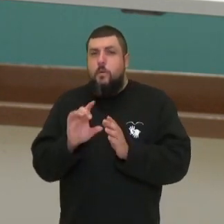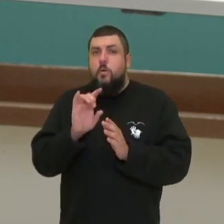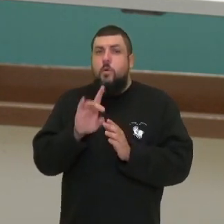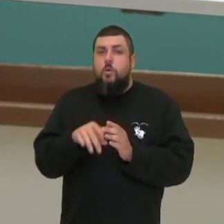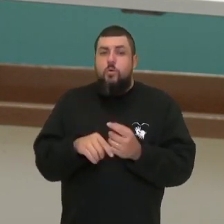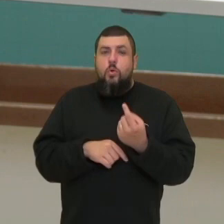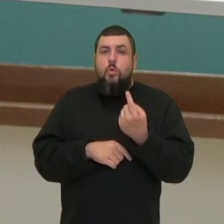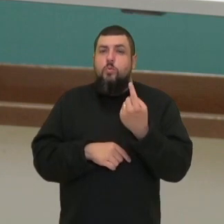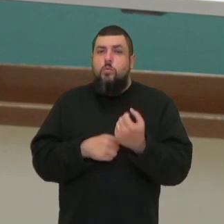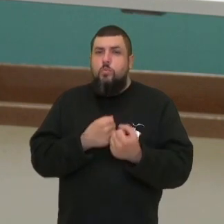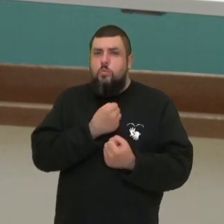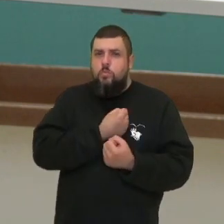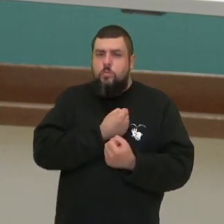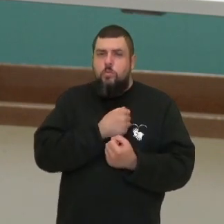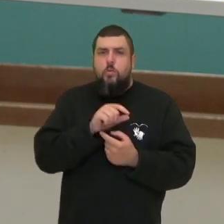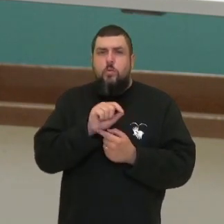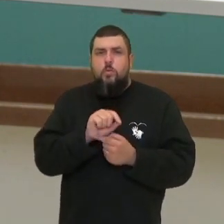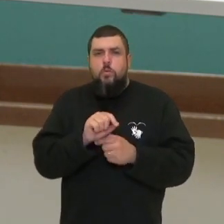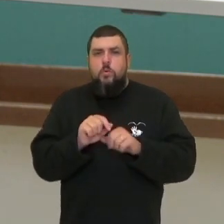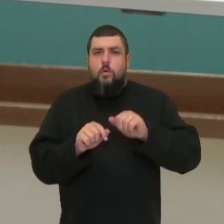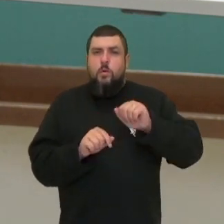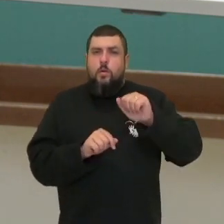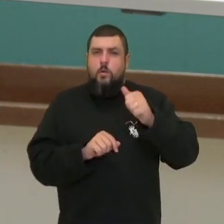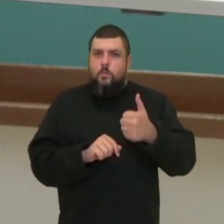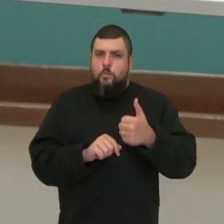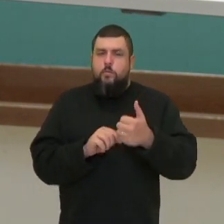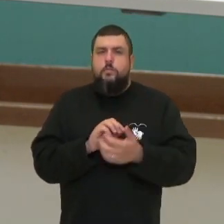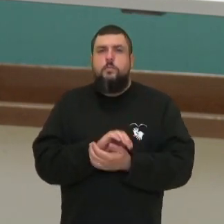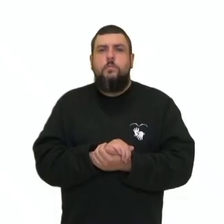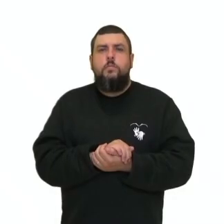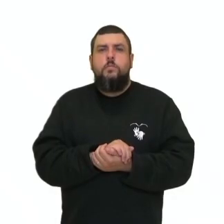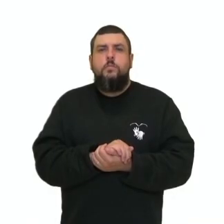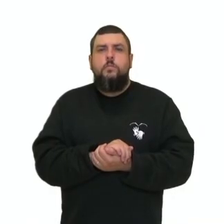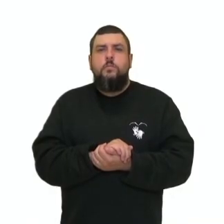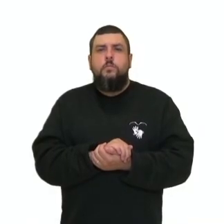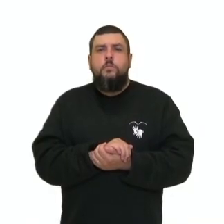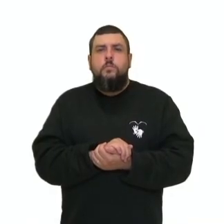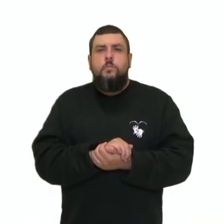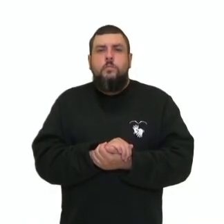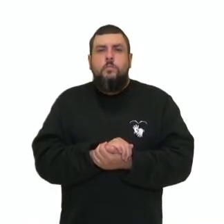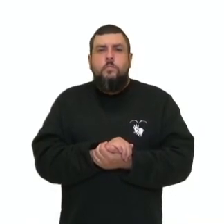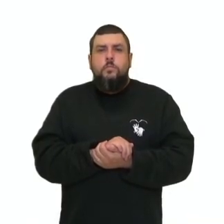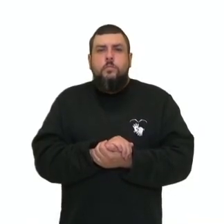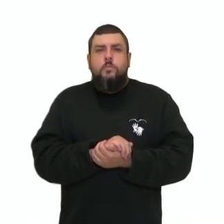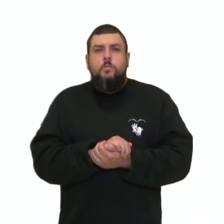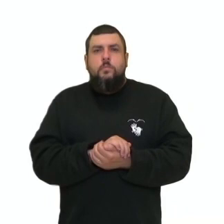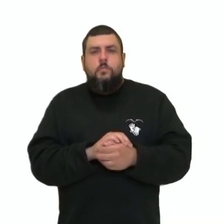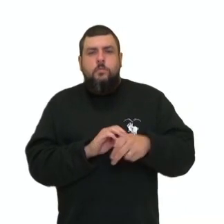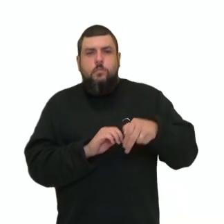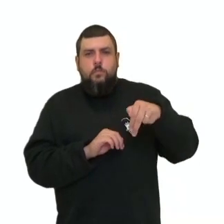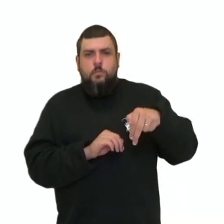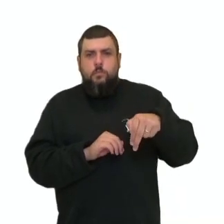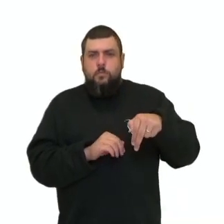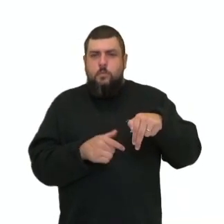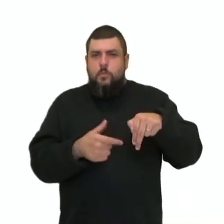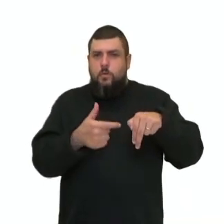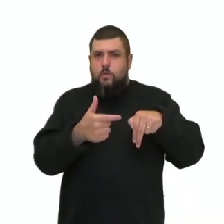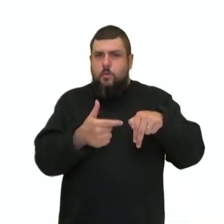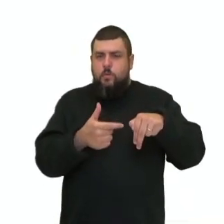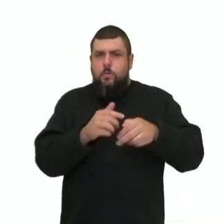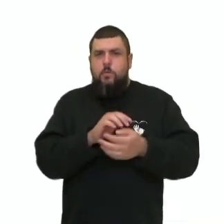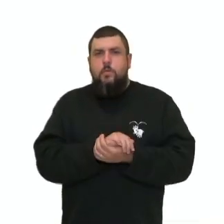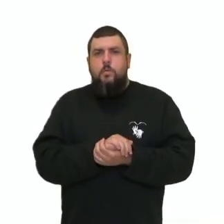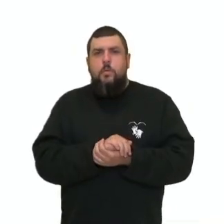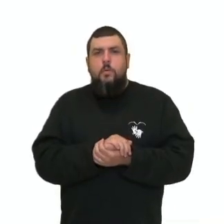elemento, que é o elemento A1. Nosso N igual a 2. Só terá